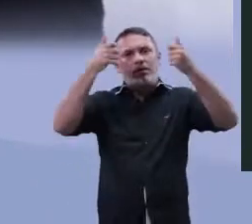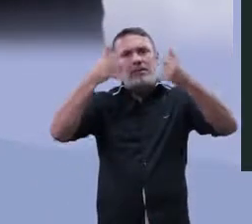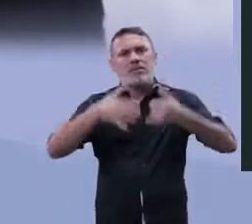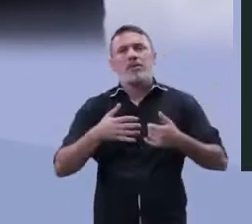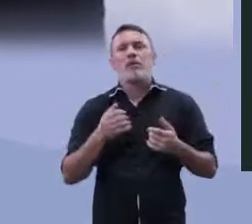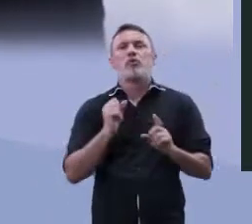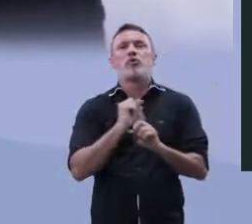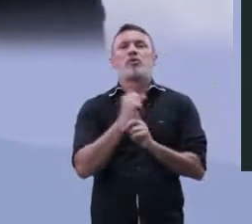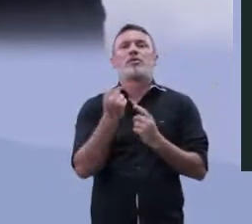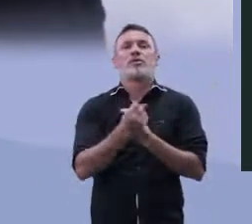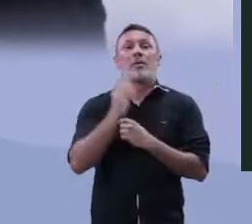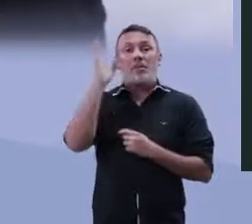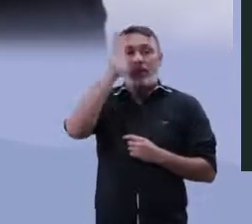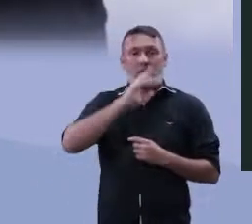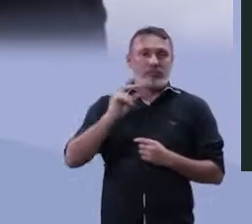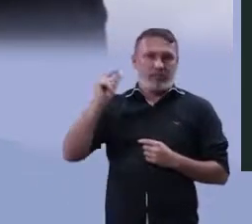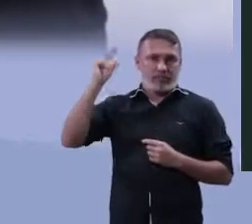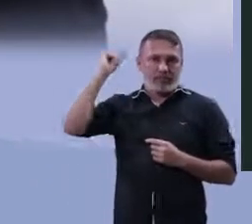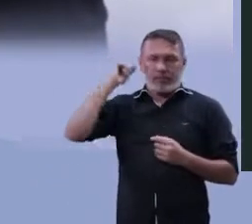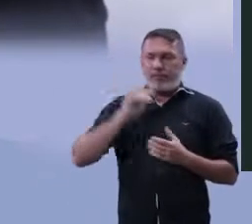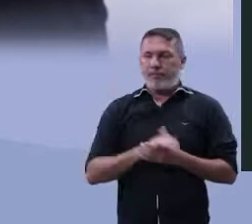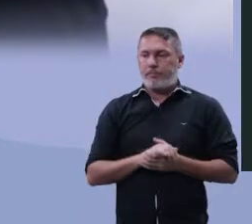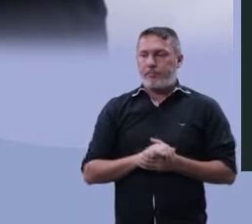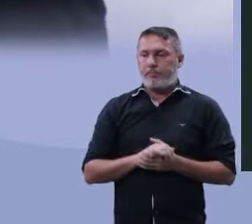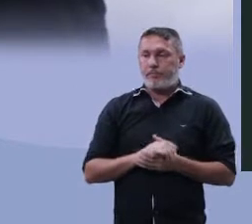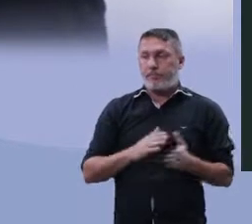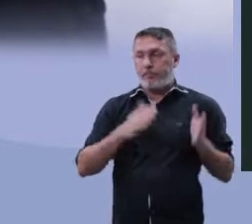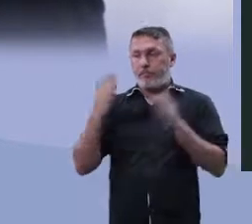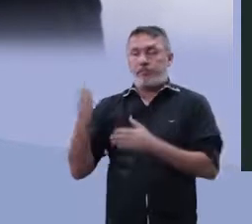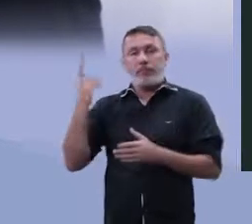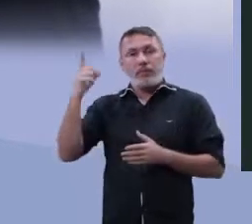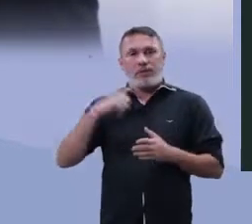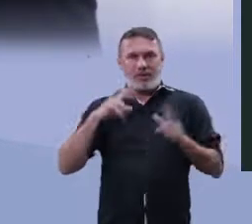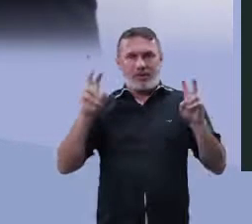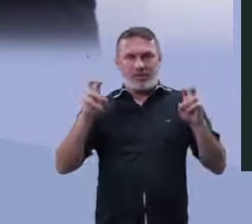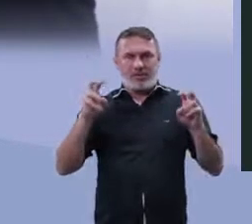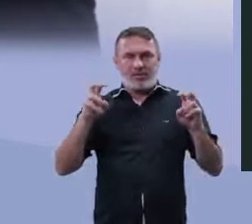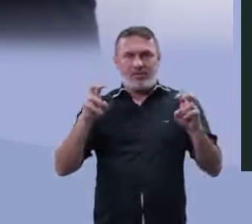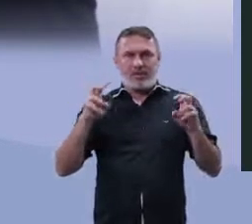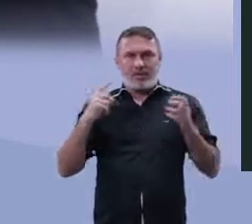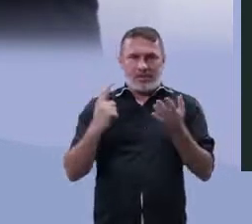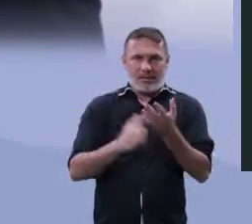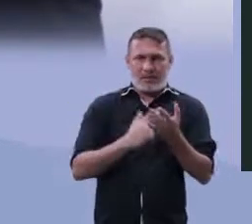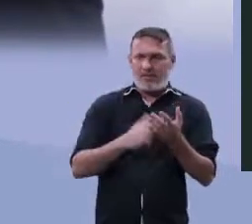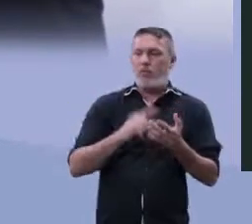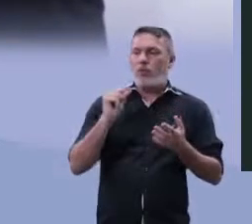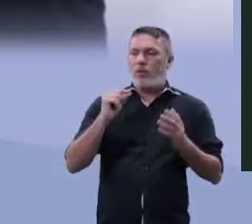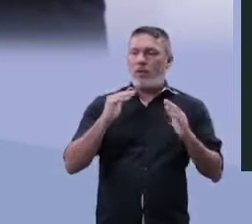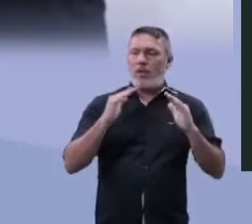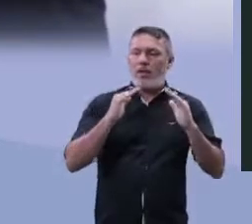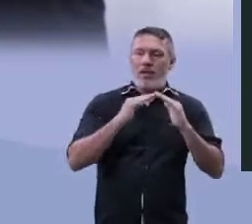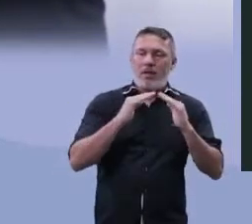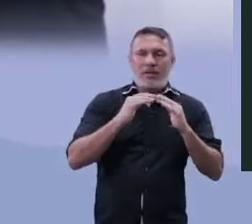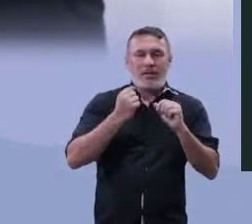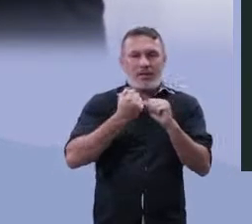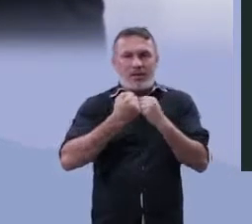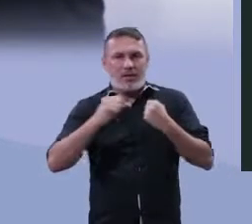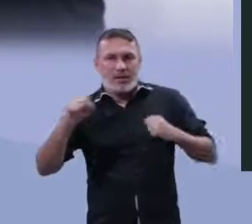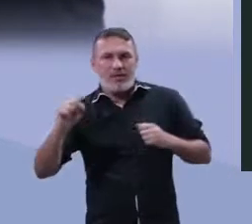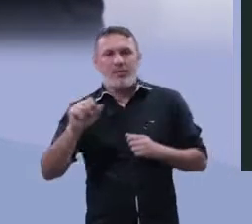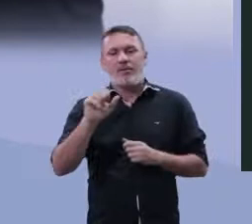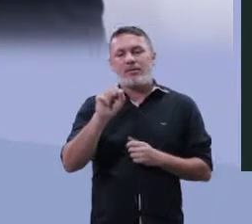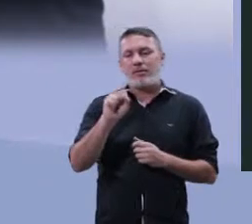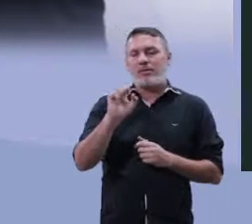tentam explicar a sociedade brasileira. O Casagrande Senzala tem uma característica, aí eu trouxe um trecho, né, para que